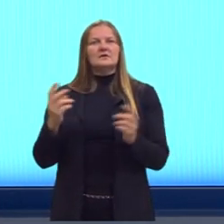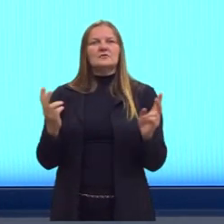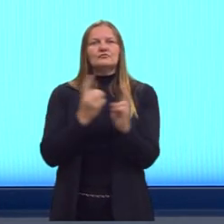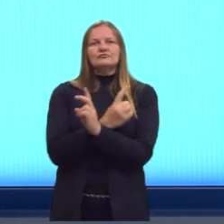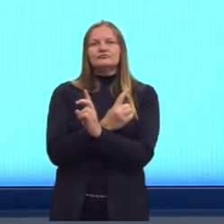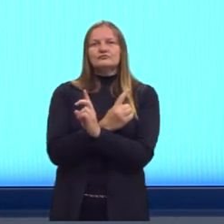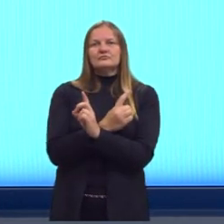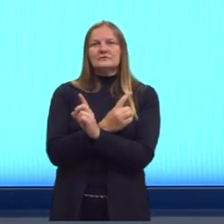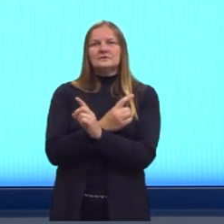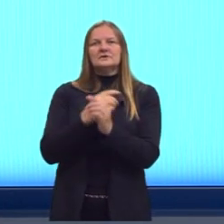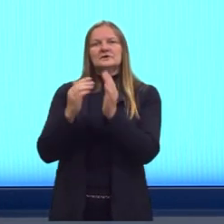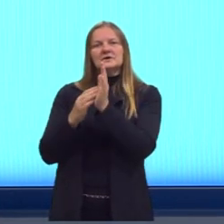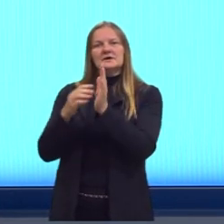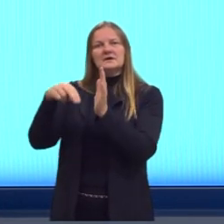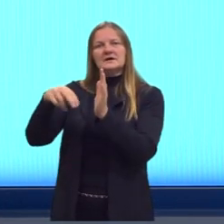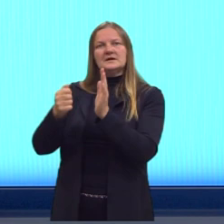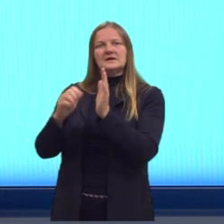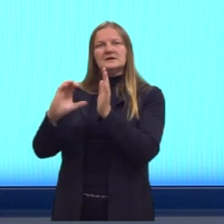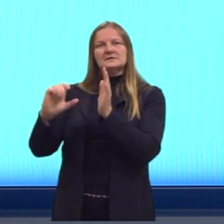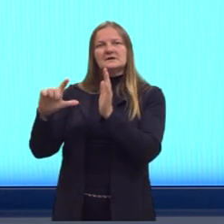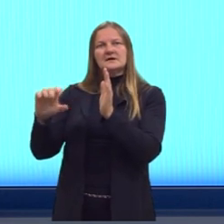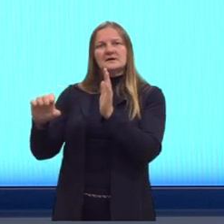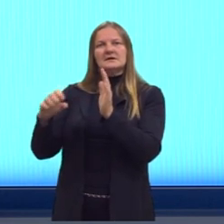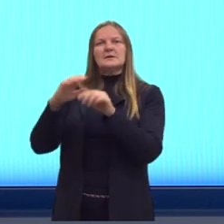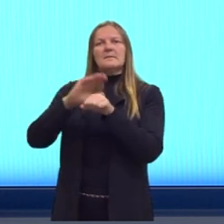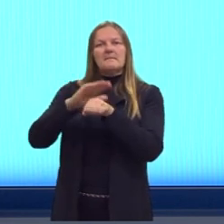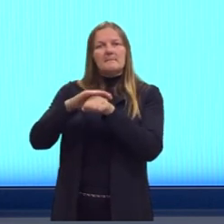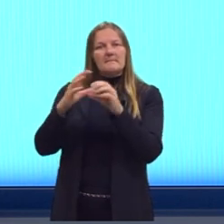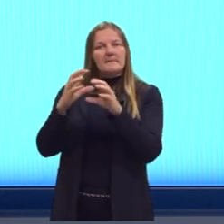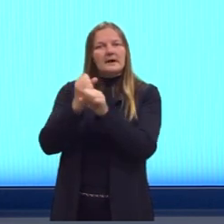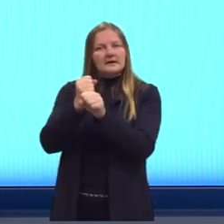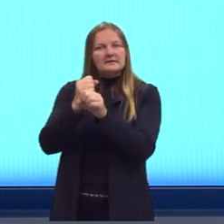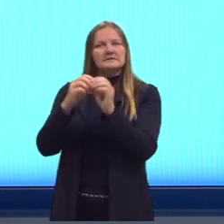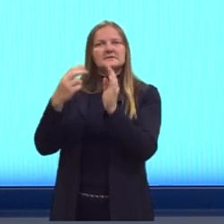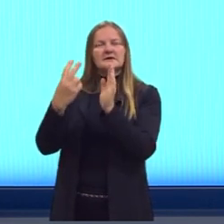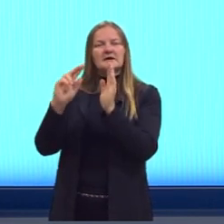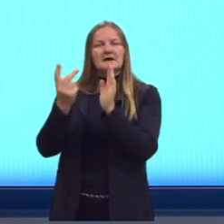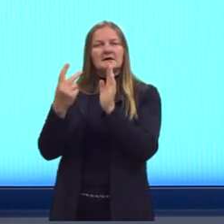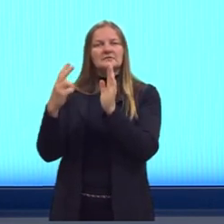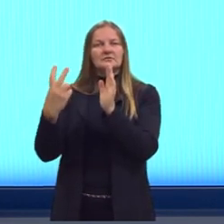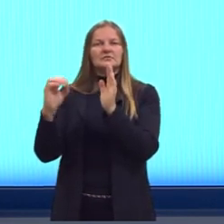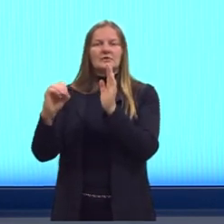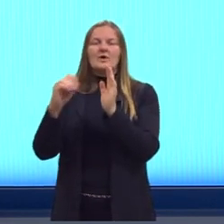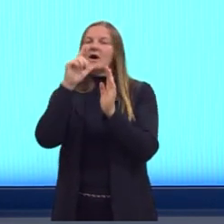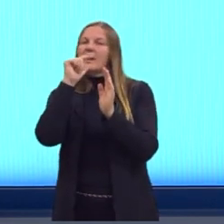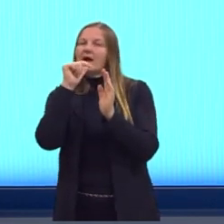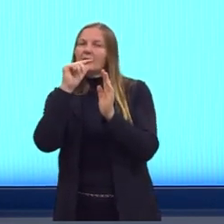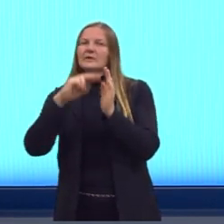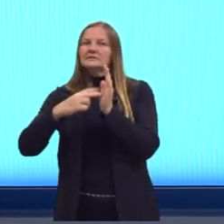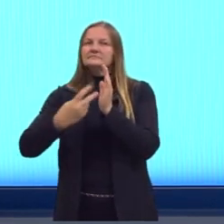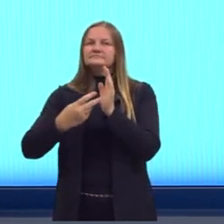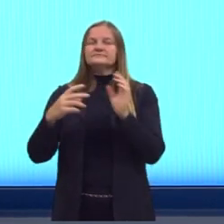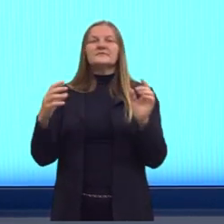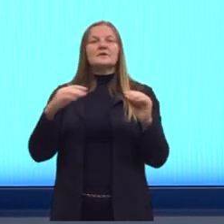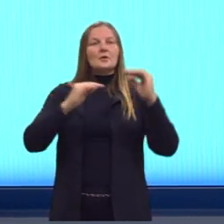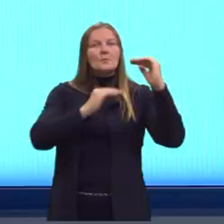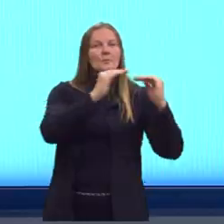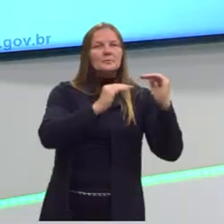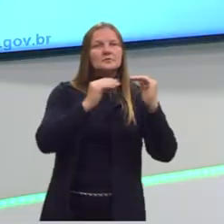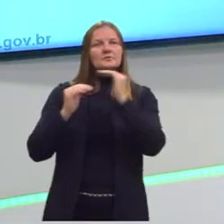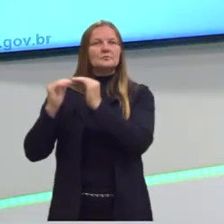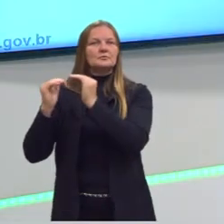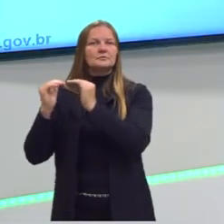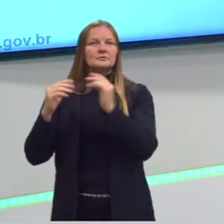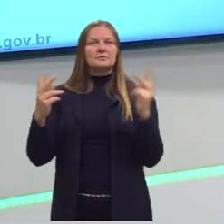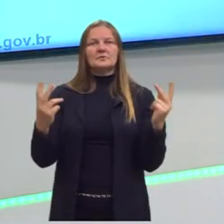formar um mol DNA CL Mais um mol de H2 o de água tá essa é a proporção